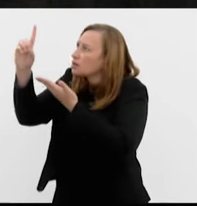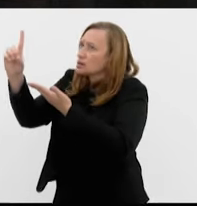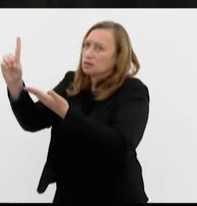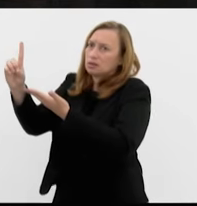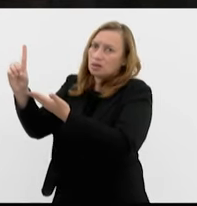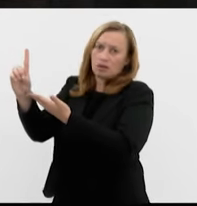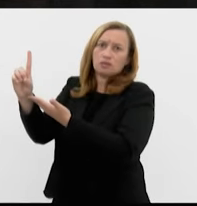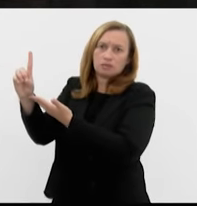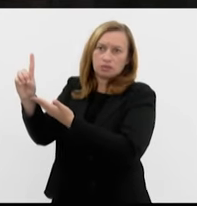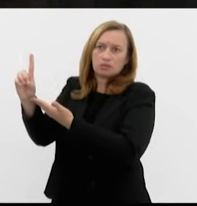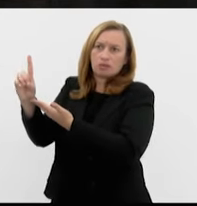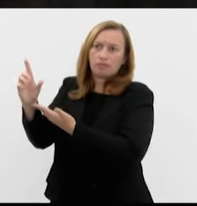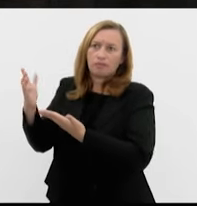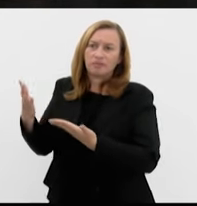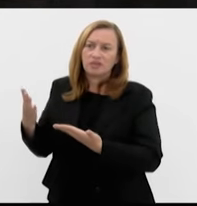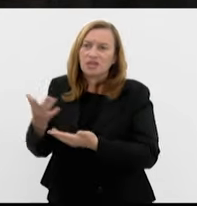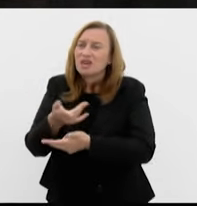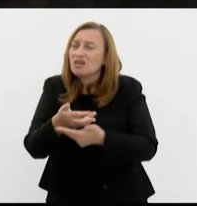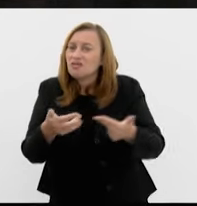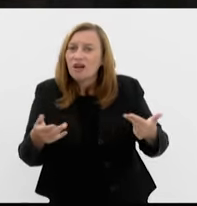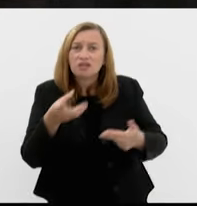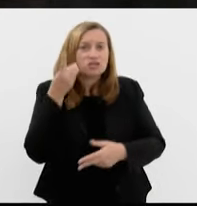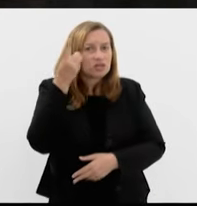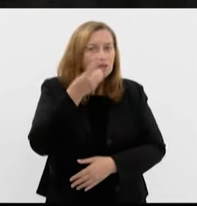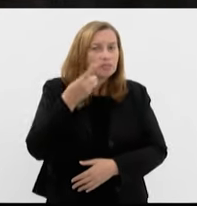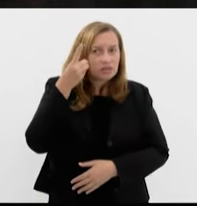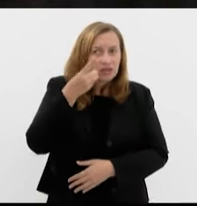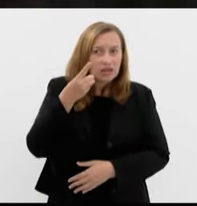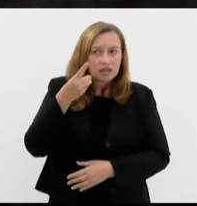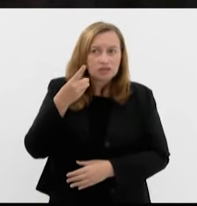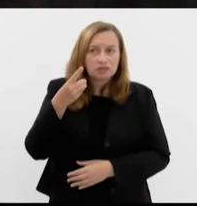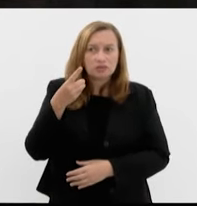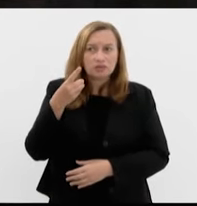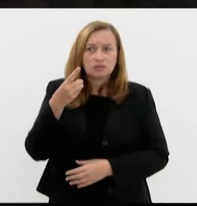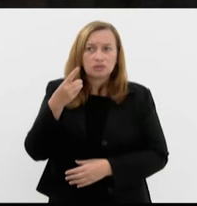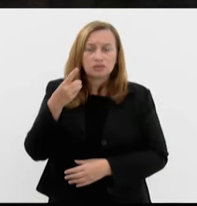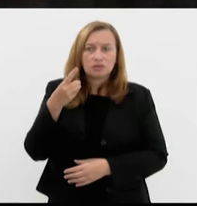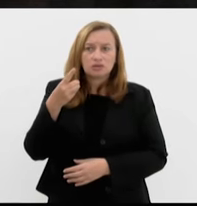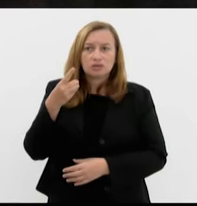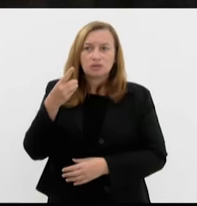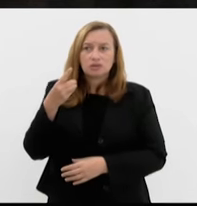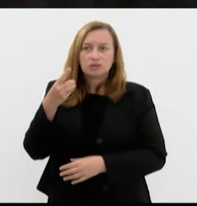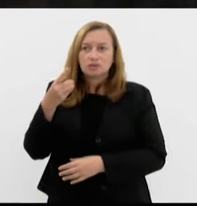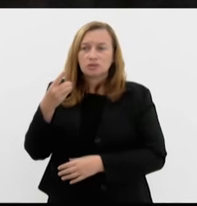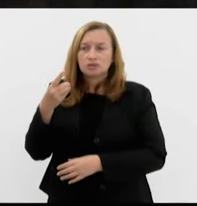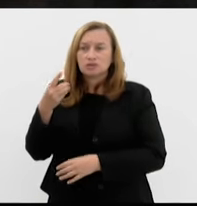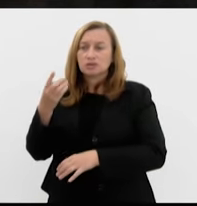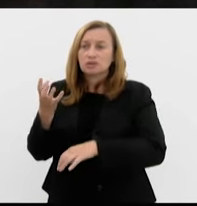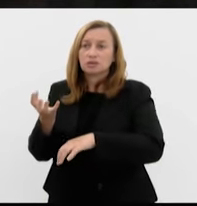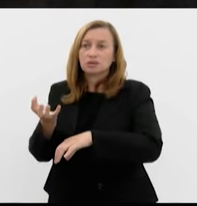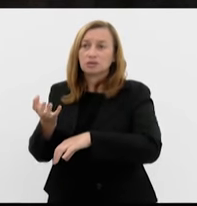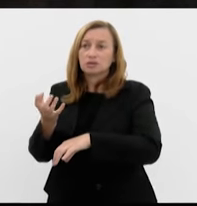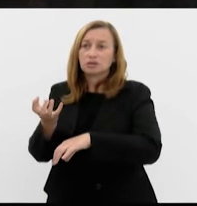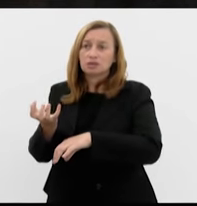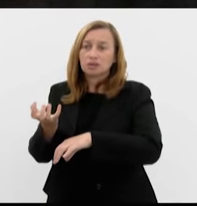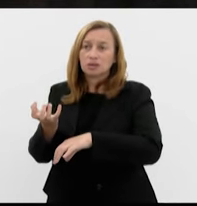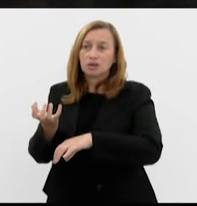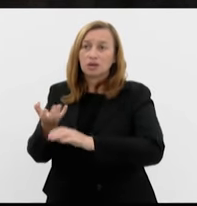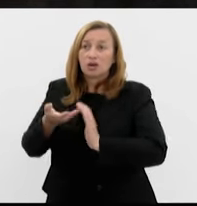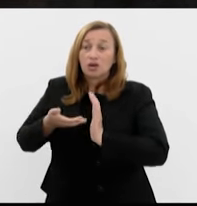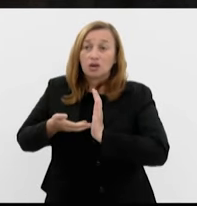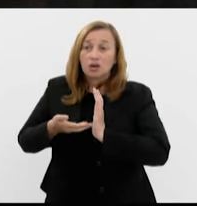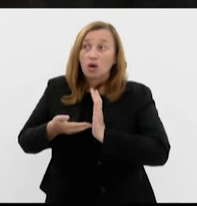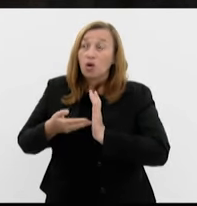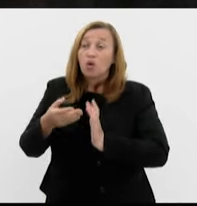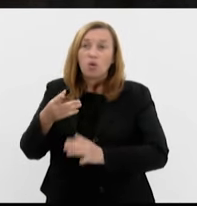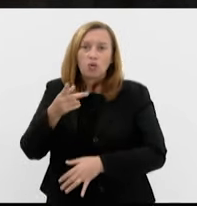posicionamento de vários deputados na Câmara dos dos deputados na Câmara Federal o presidente Lula voltou